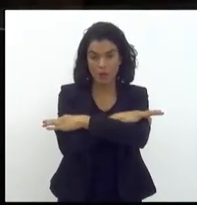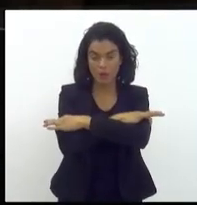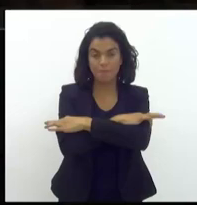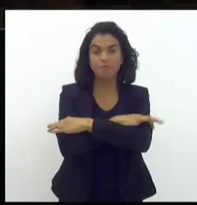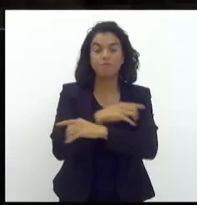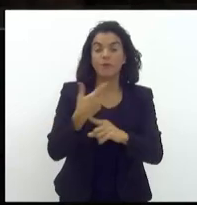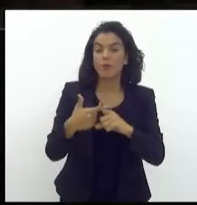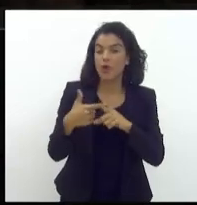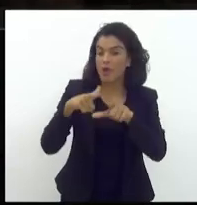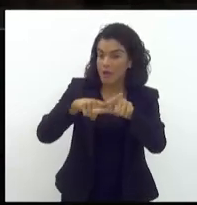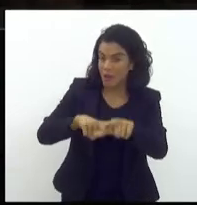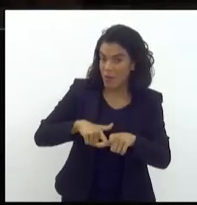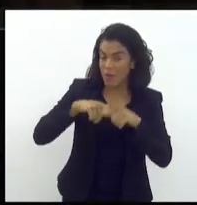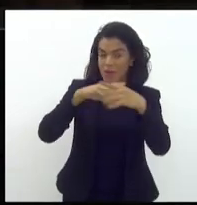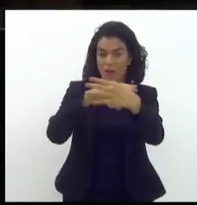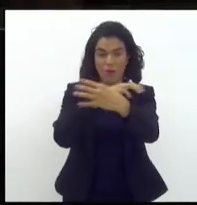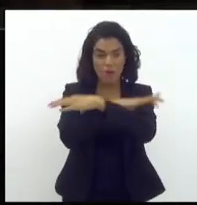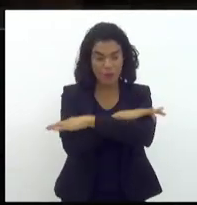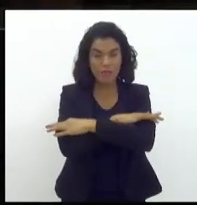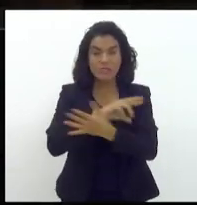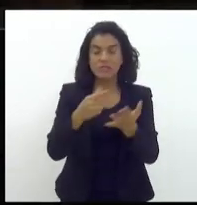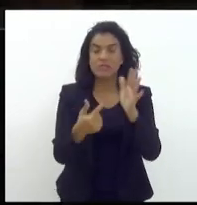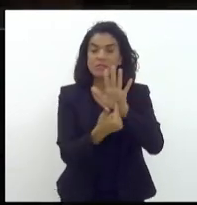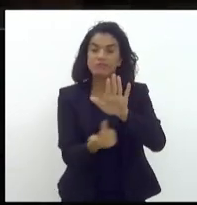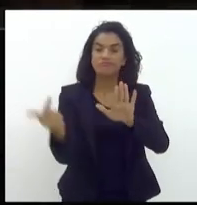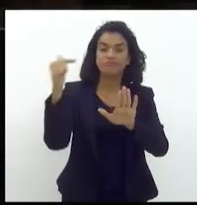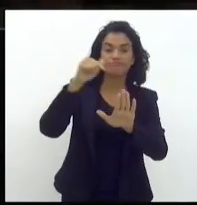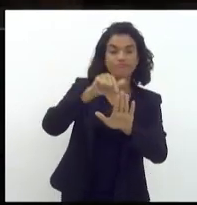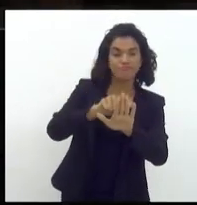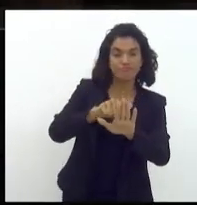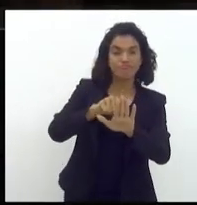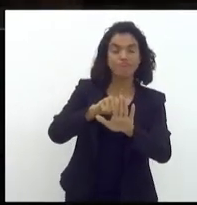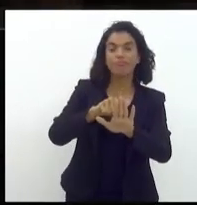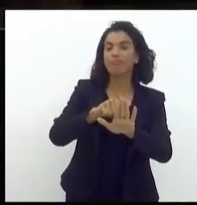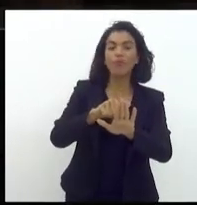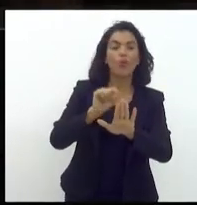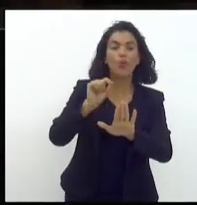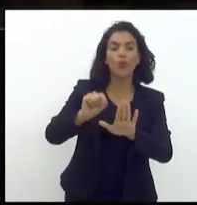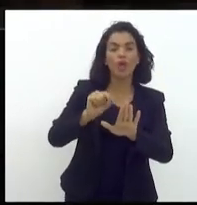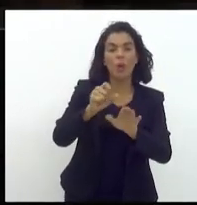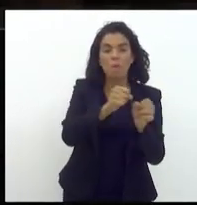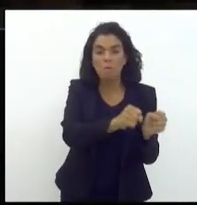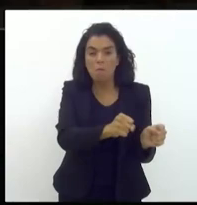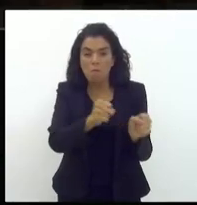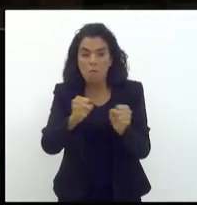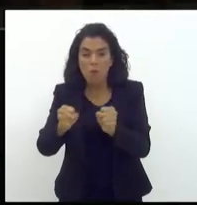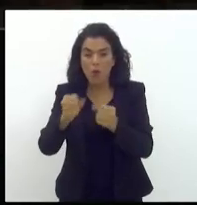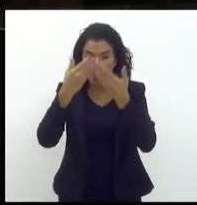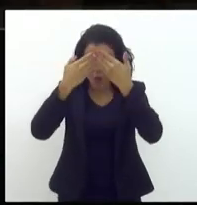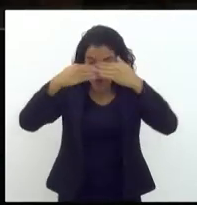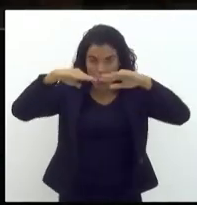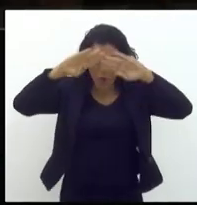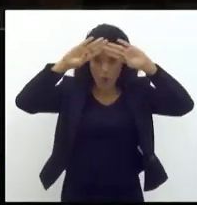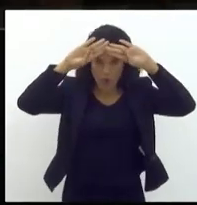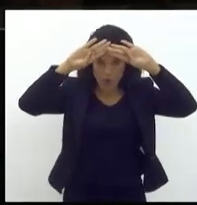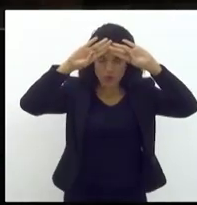na umbanda é candomblé São Roque assim criticado em um poderoso orixá